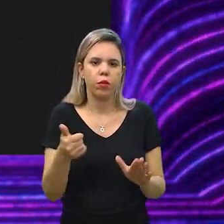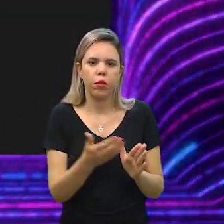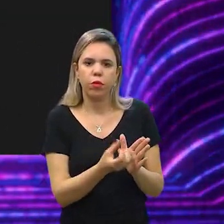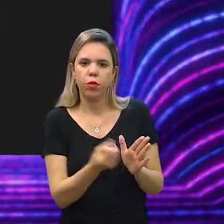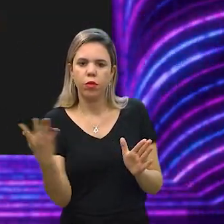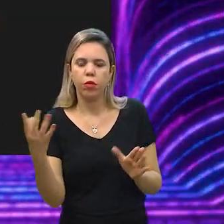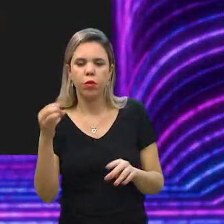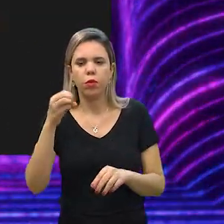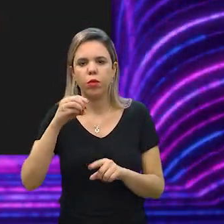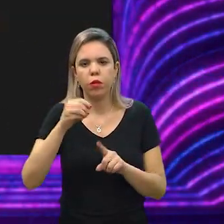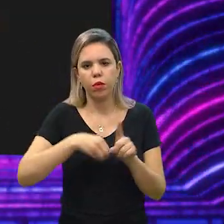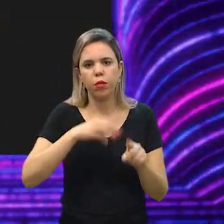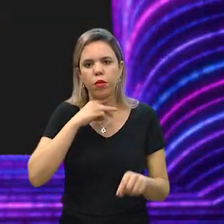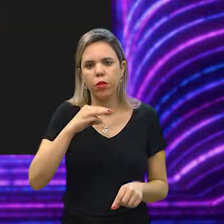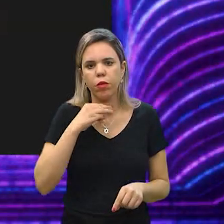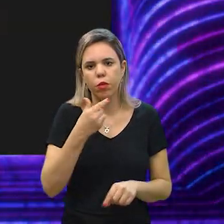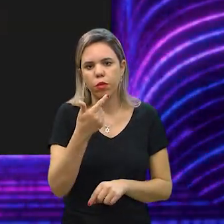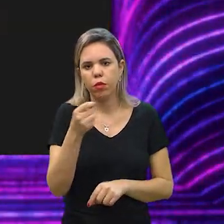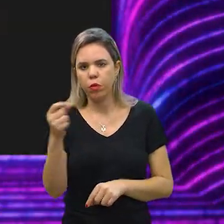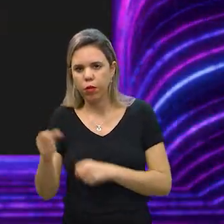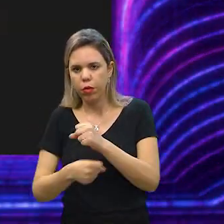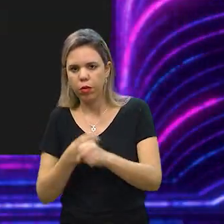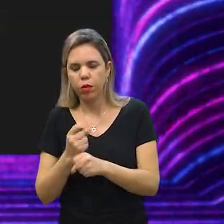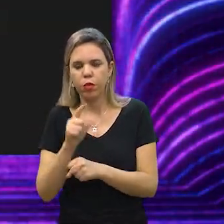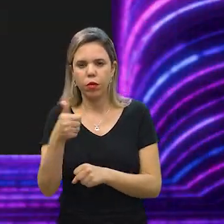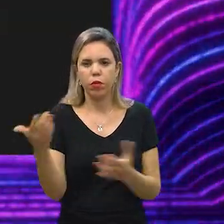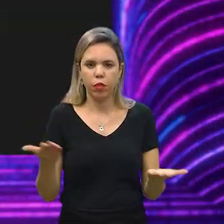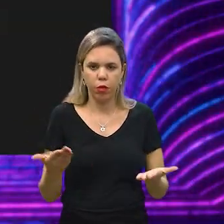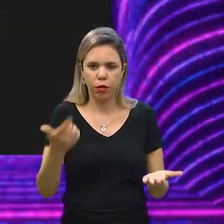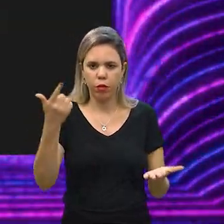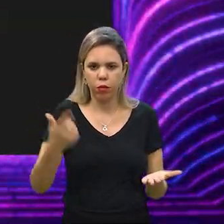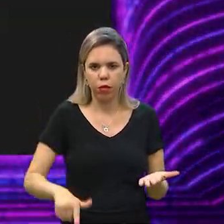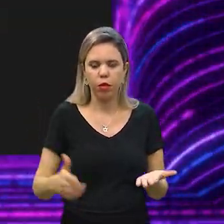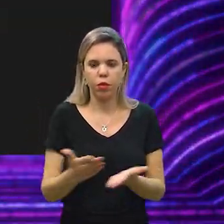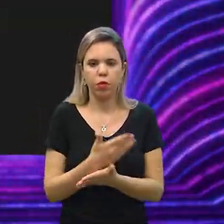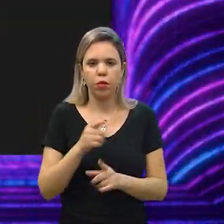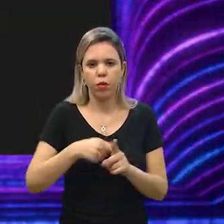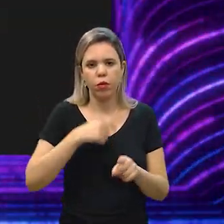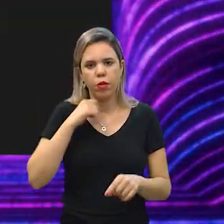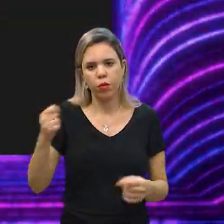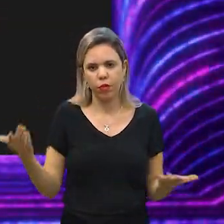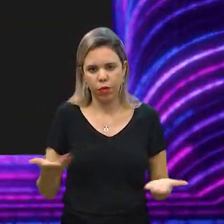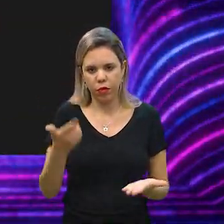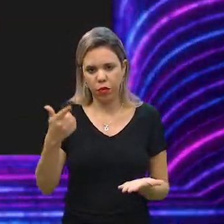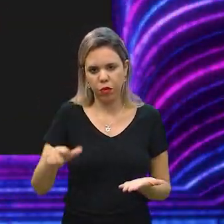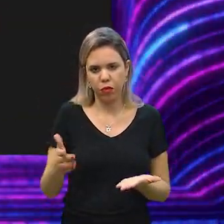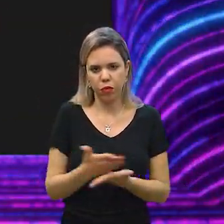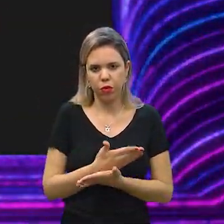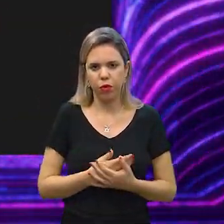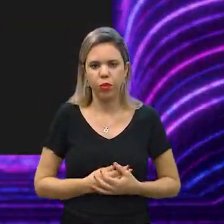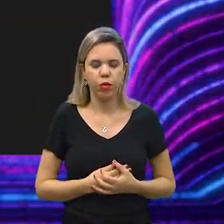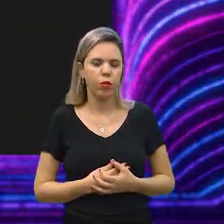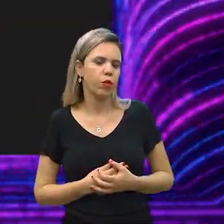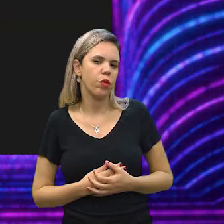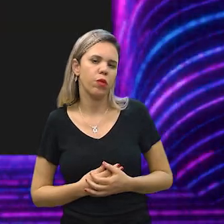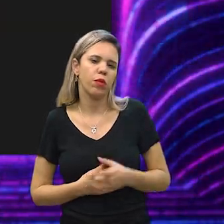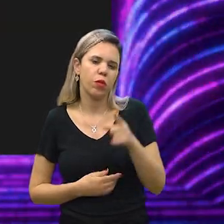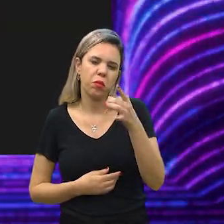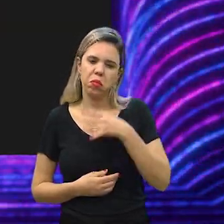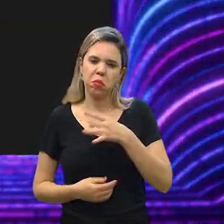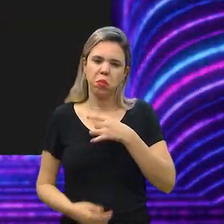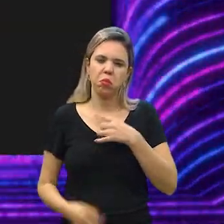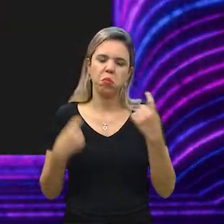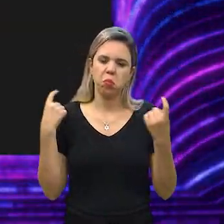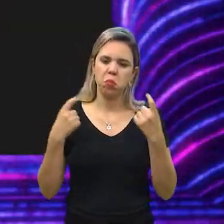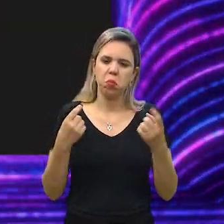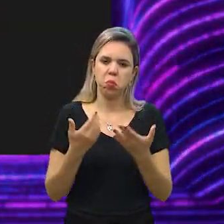edição, em março de 2020. E a segunda agora, em abril. mas você não ficou com